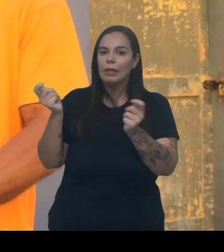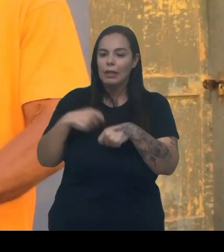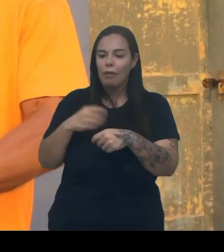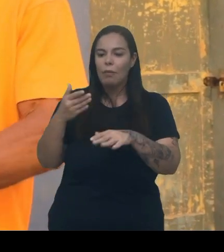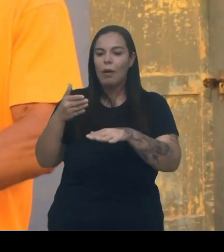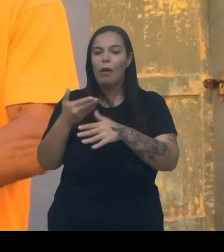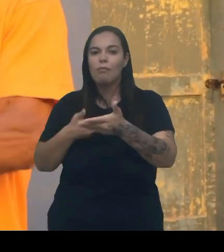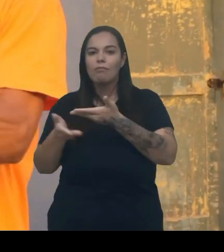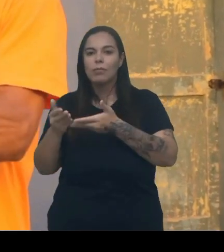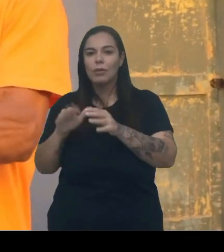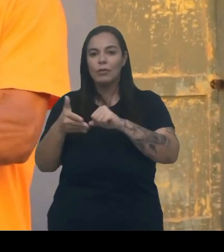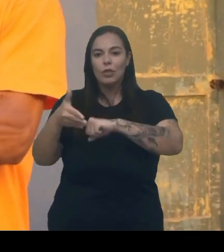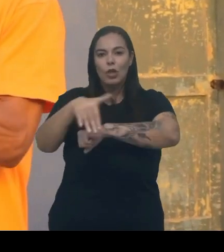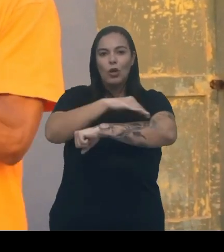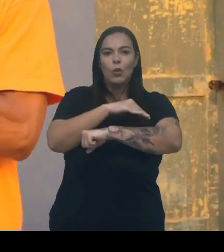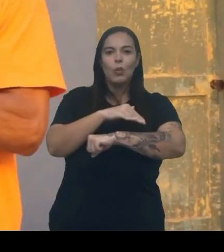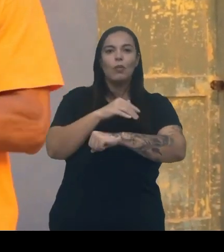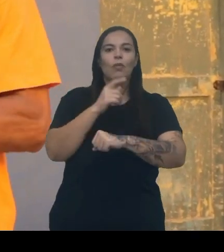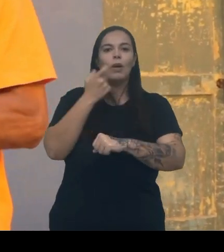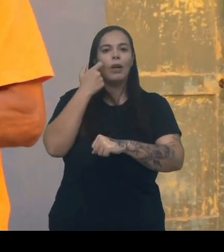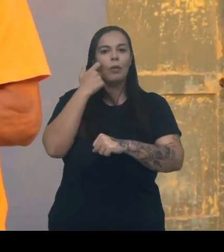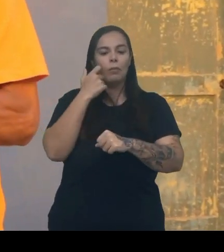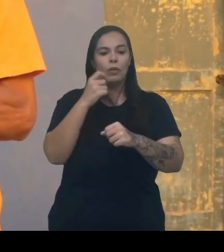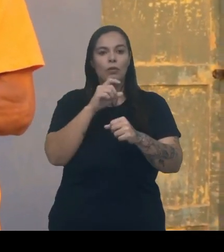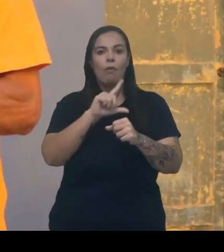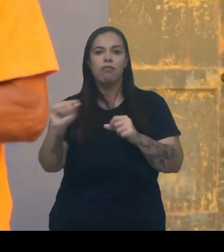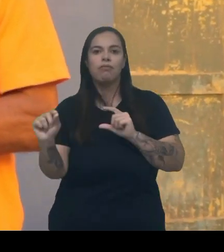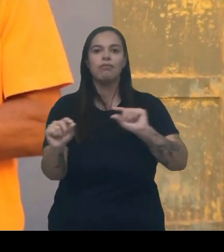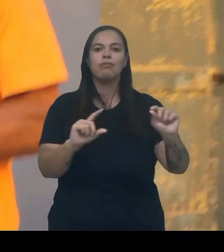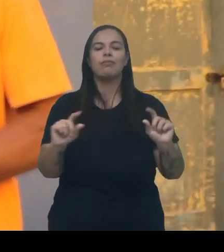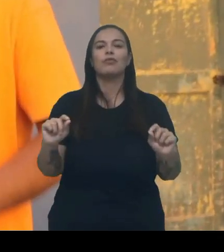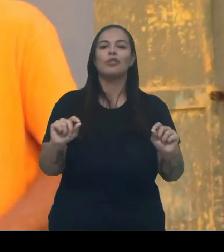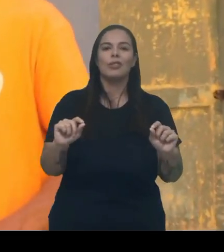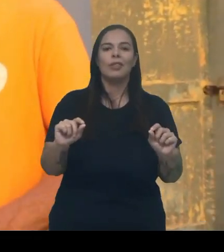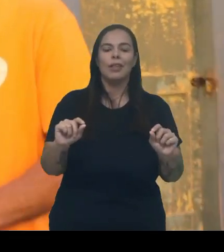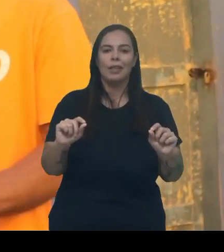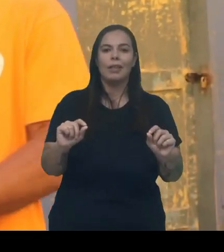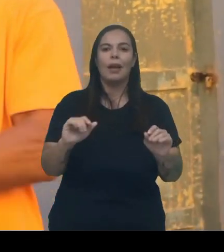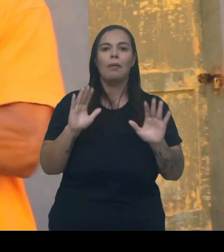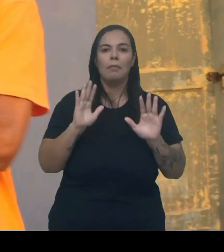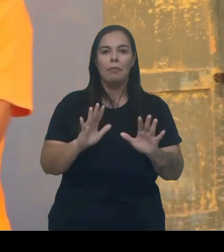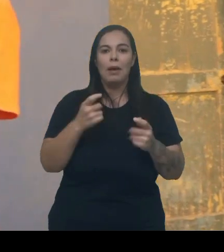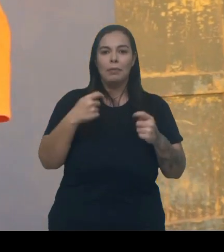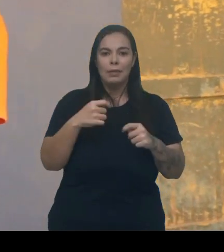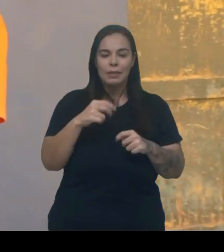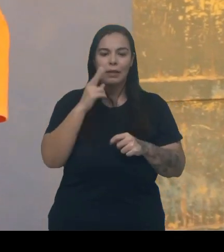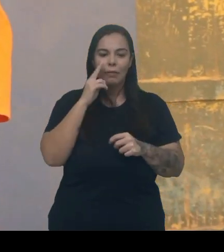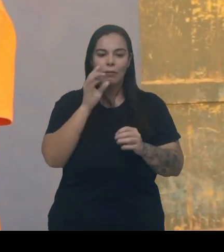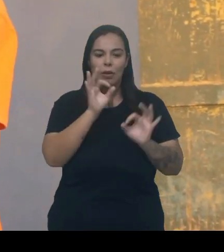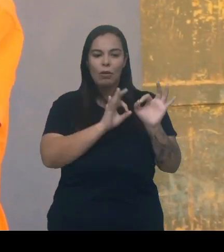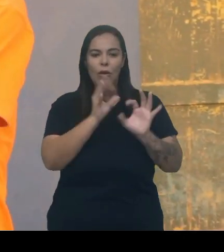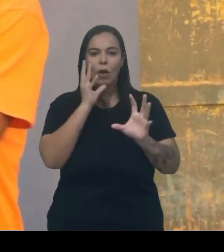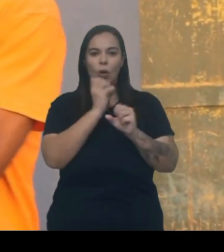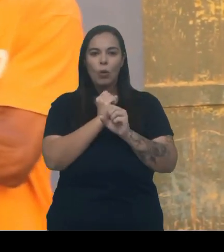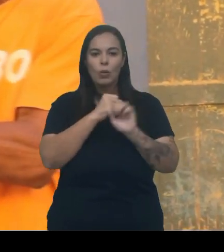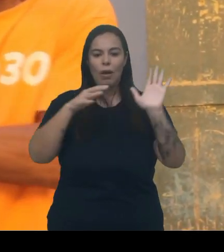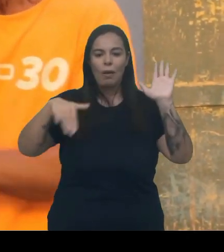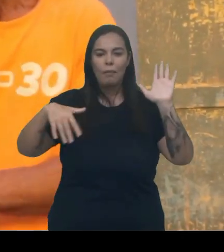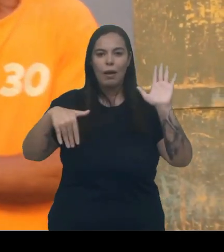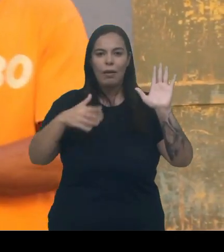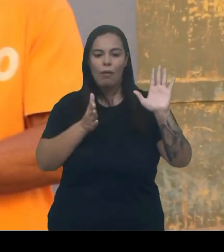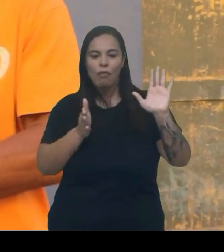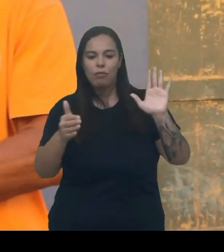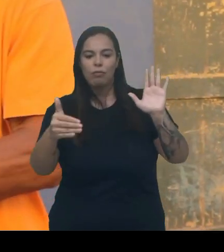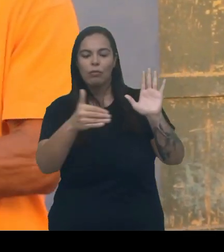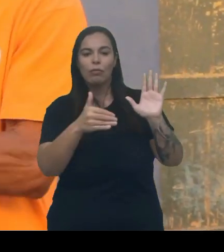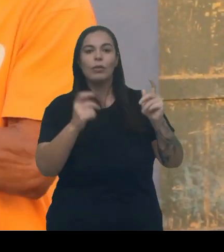ela atravessava, às vezes ela chegava naquela curva da praia, ela saía para fora, entendeu? Aí você tinha que pegar aquele ângulo da curva da praia,